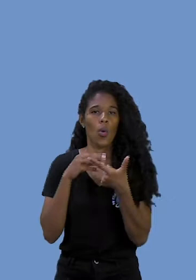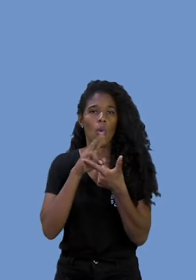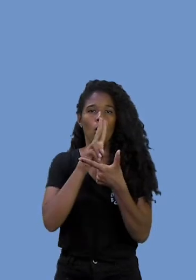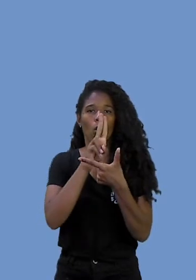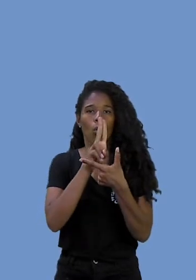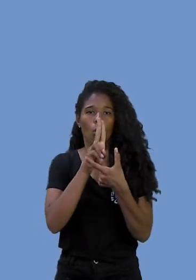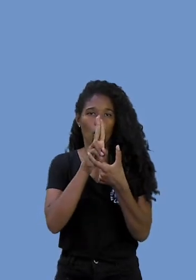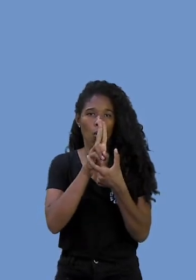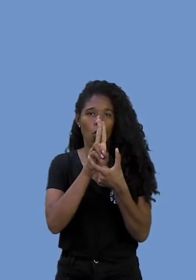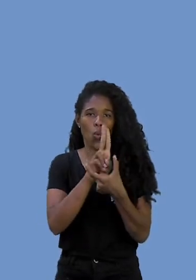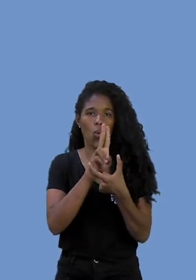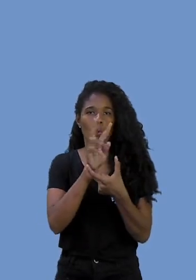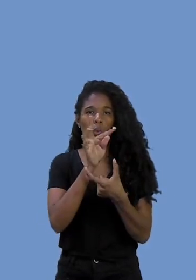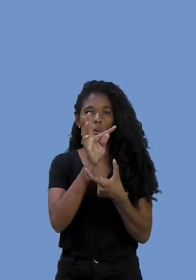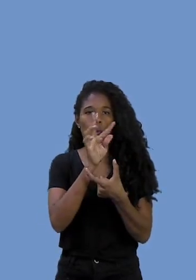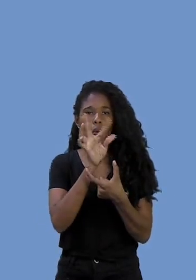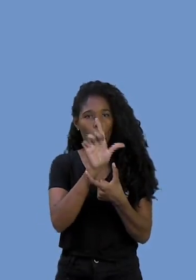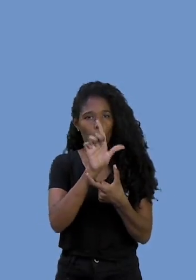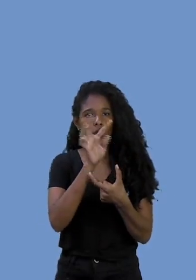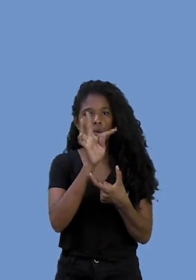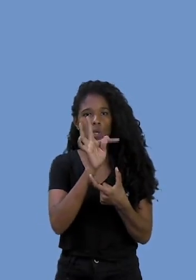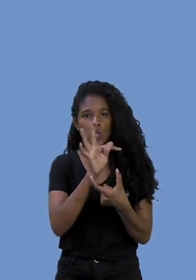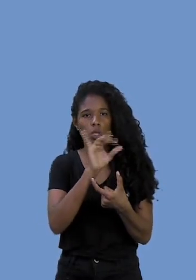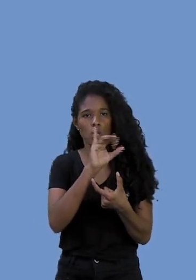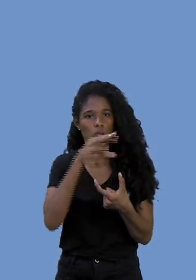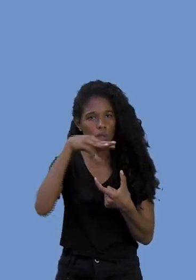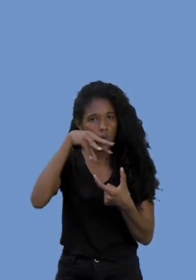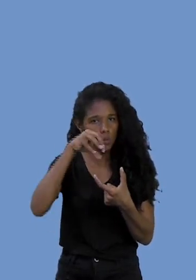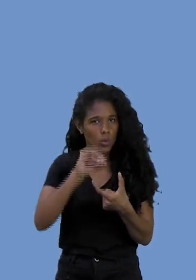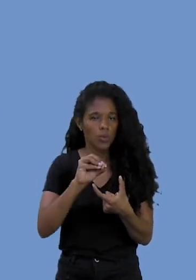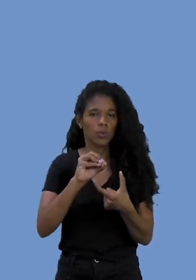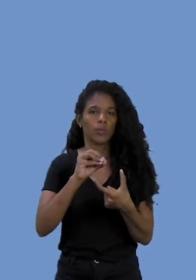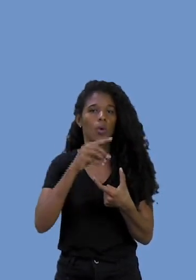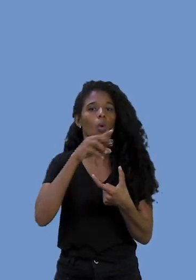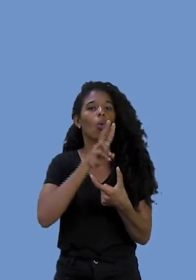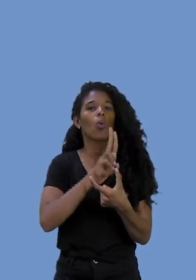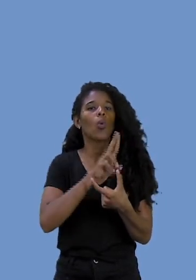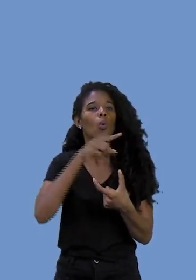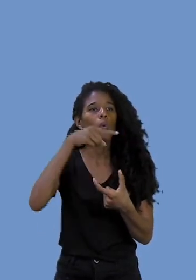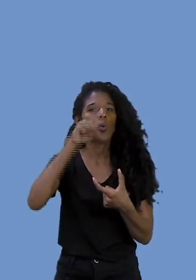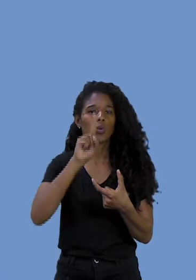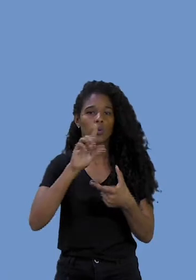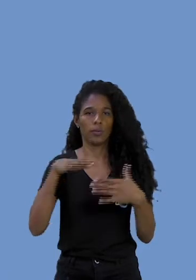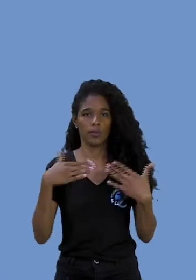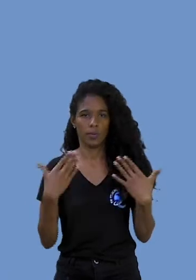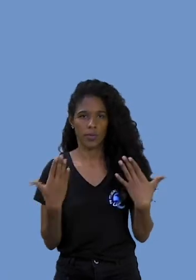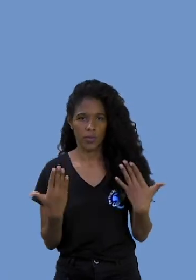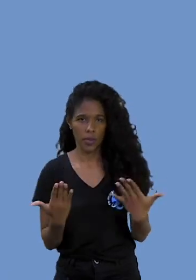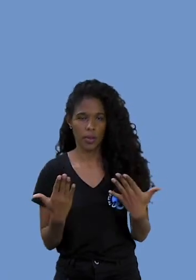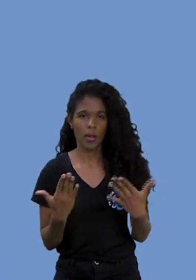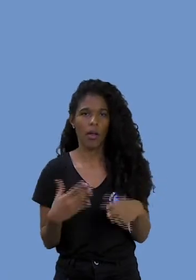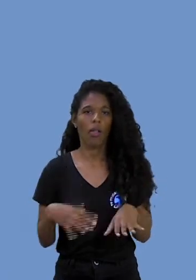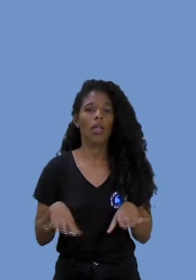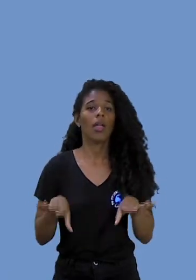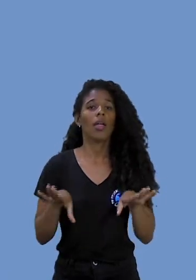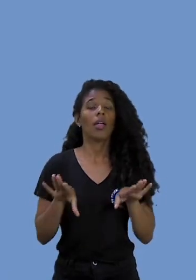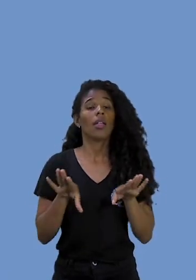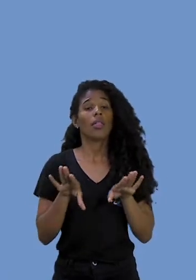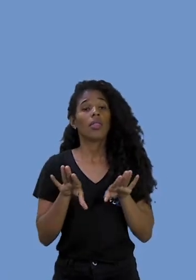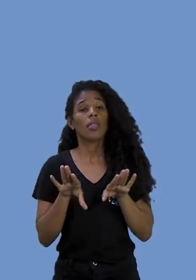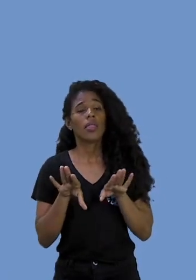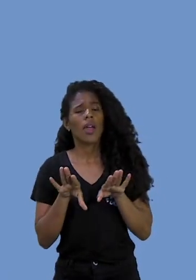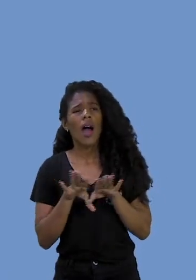o E e o O. Como, por exemplo, átomo, sintético ou sólido. E o